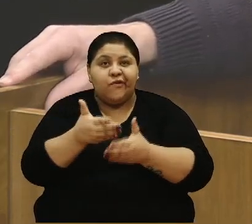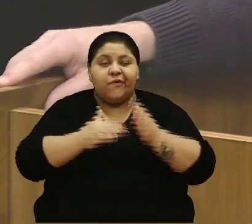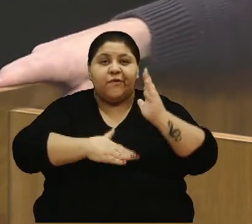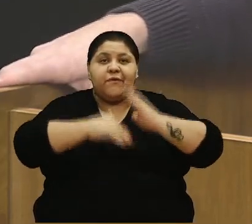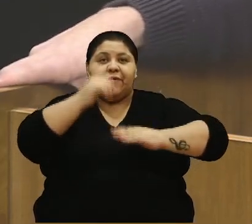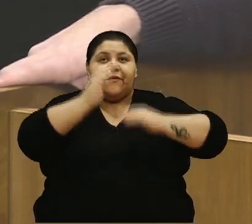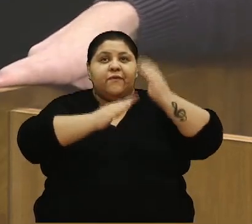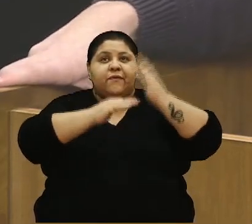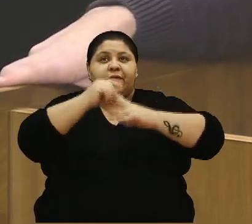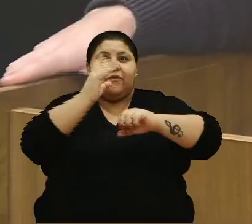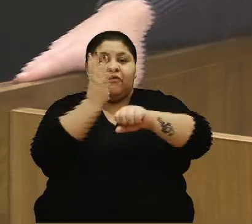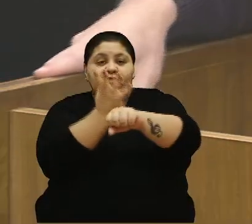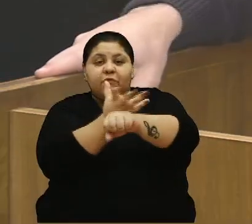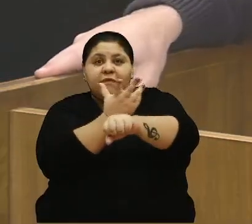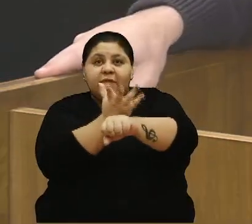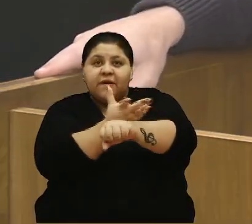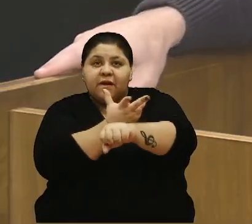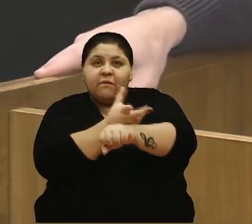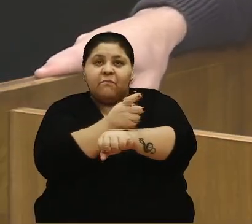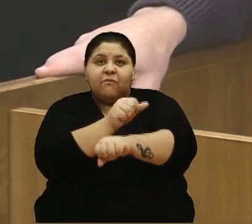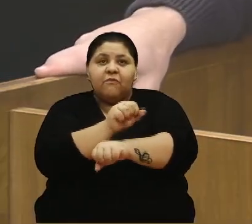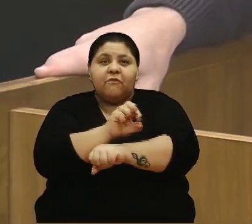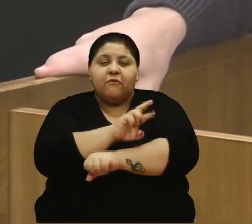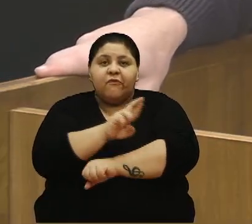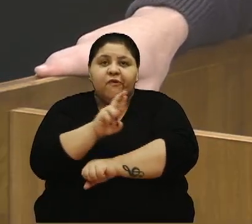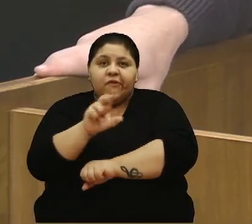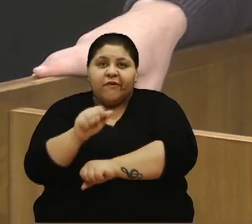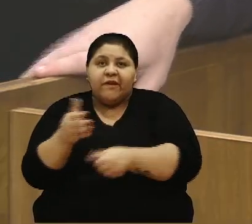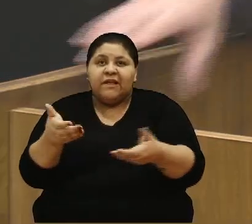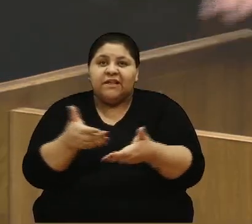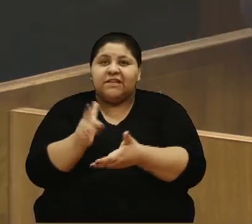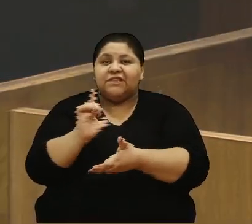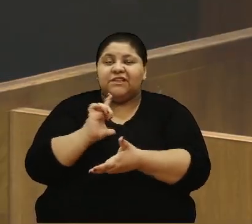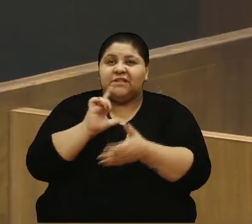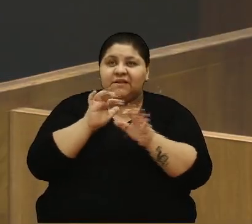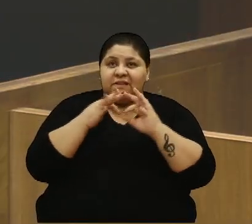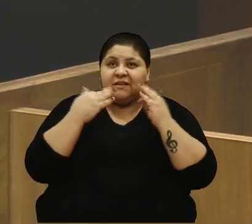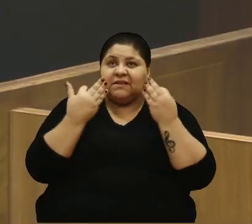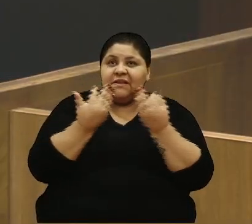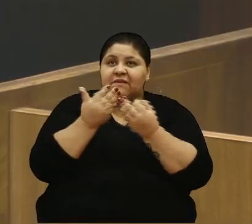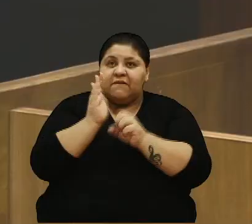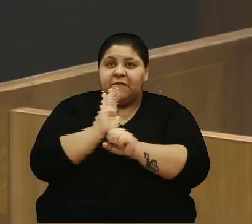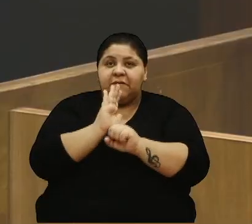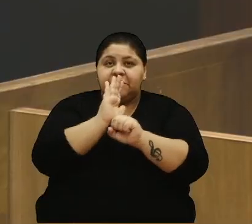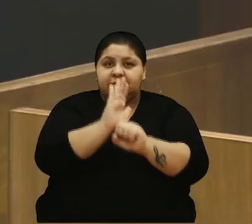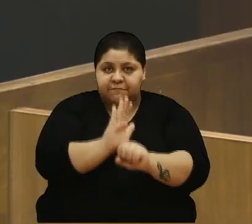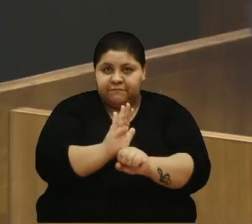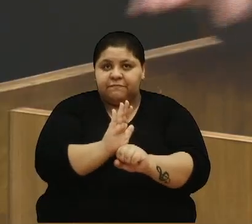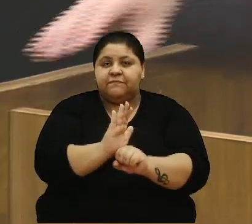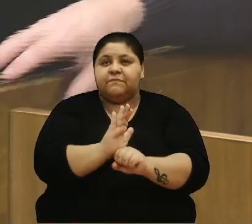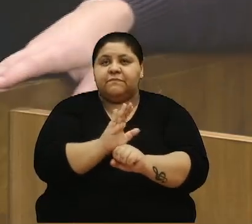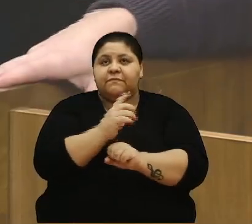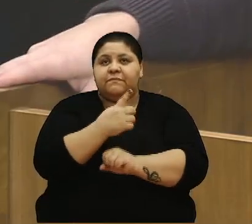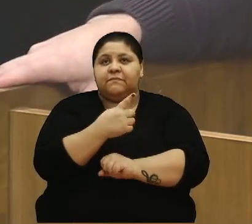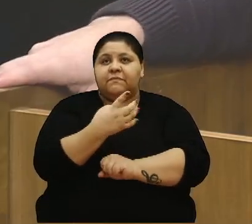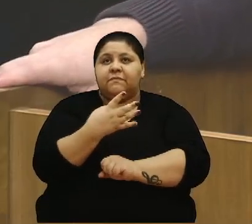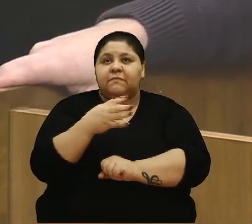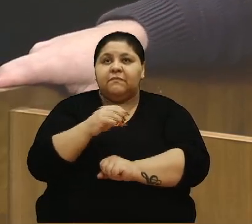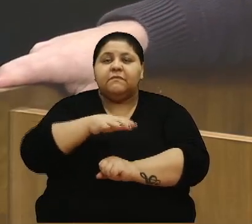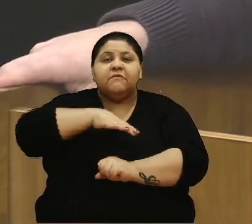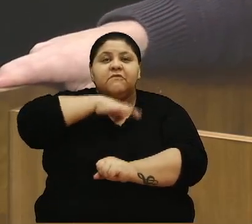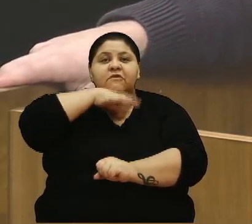lá no Campos da Serra, onde a gente já teve as famílias contempladas. 140